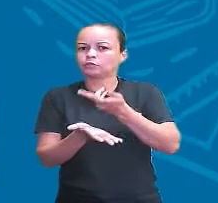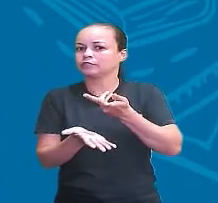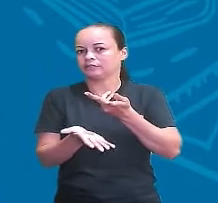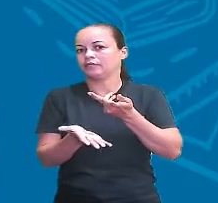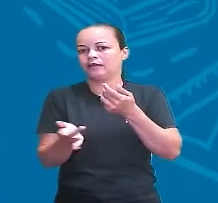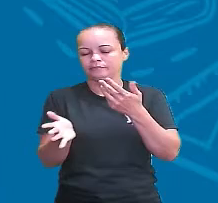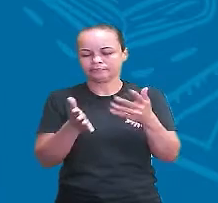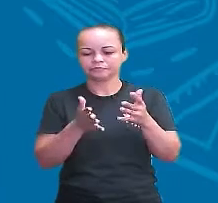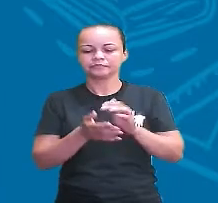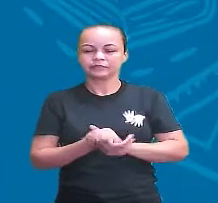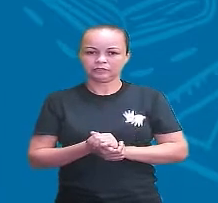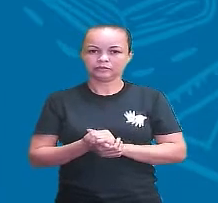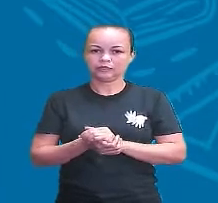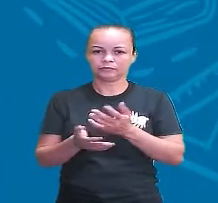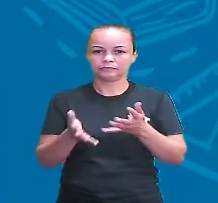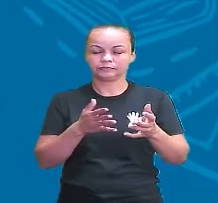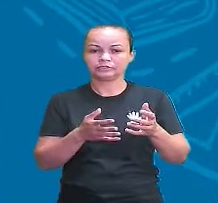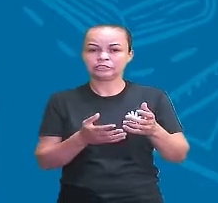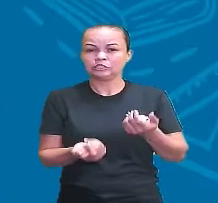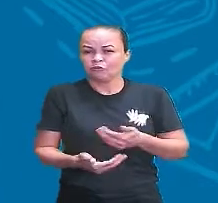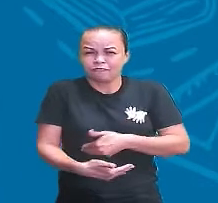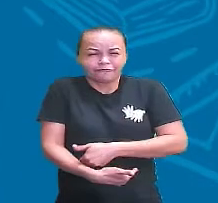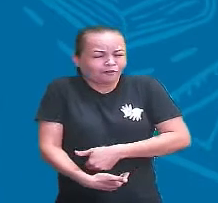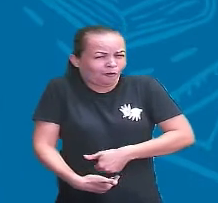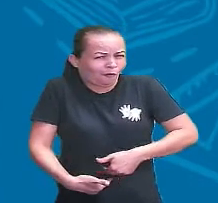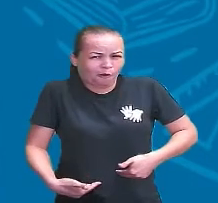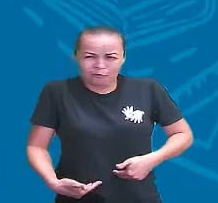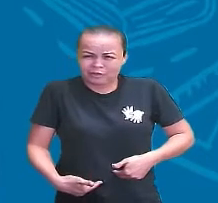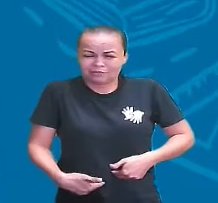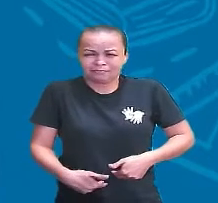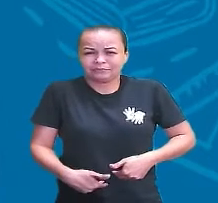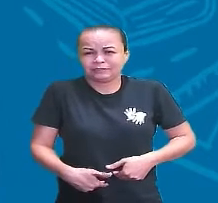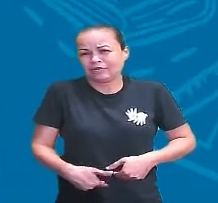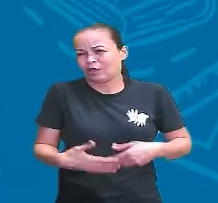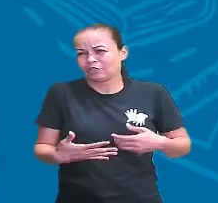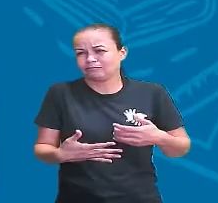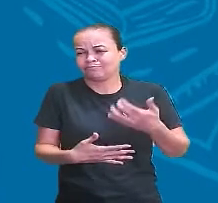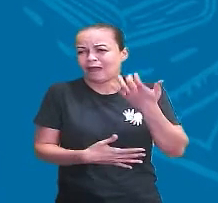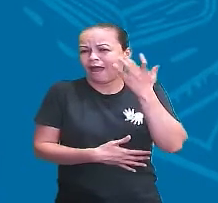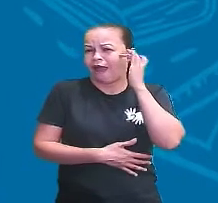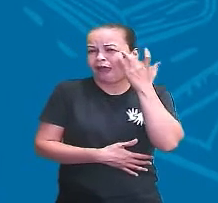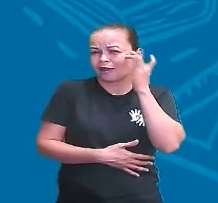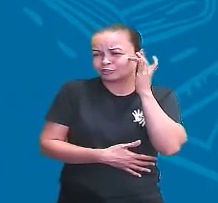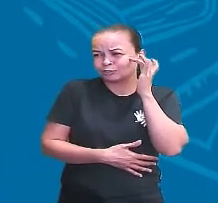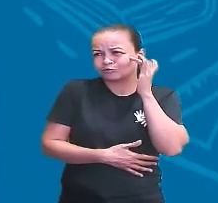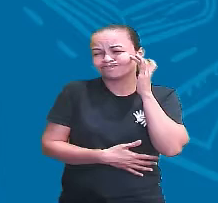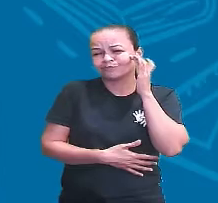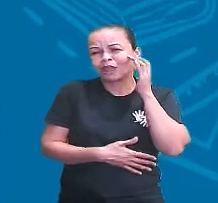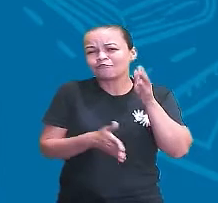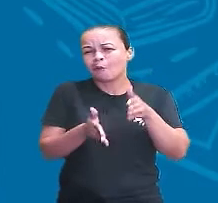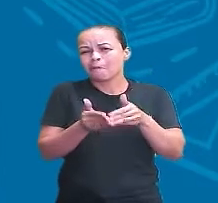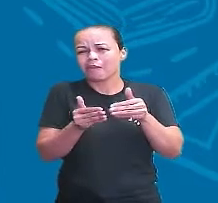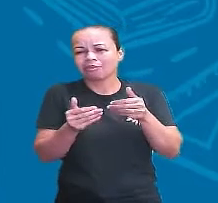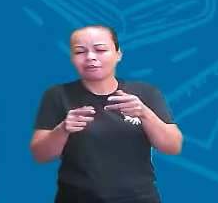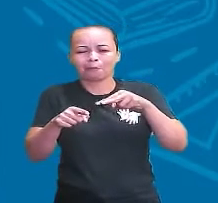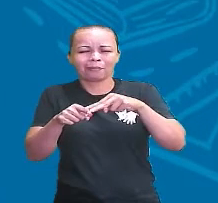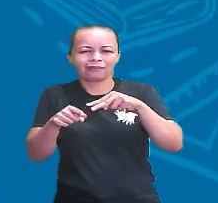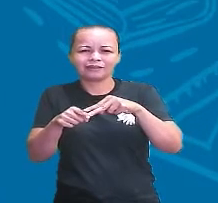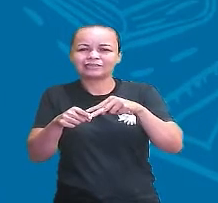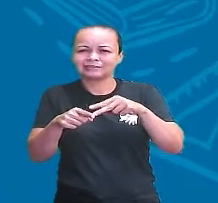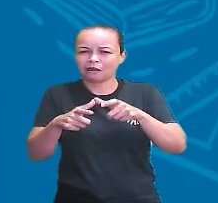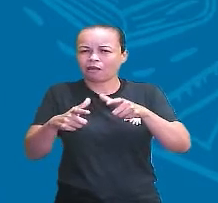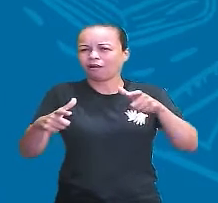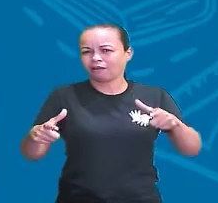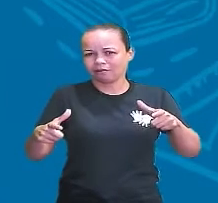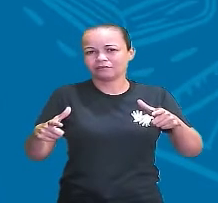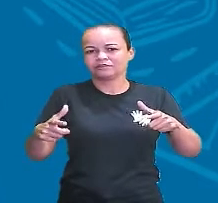diz na tradução. Estou morrendo de fome. Acho que vou pedir, olha aí, acho que vou pedir